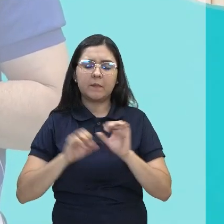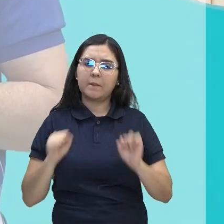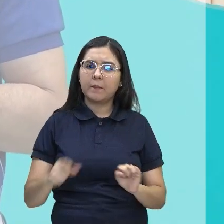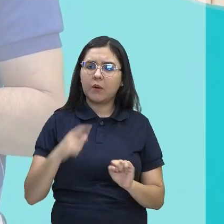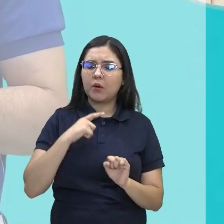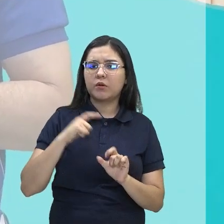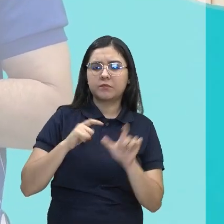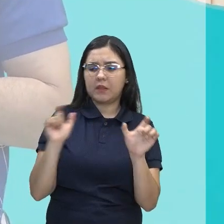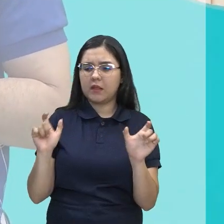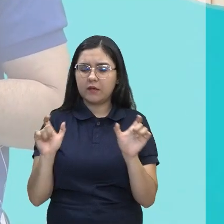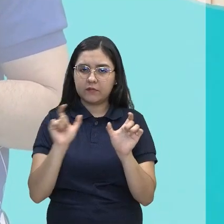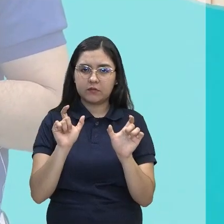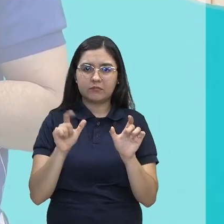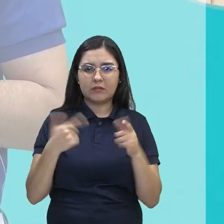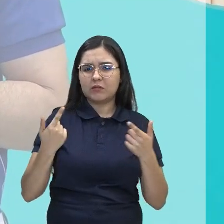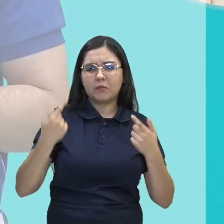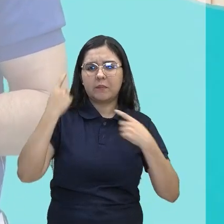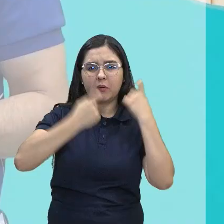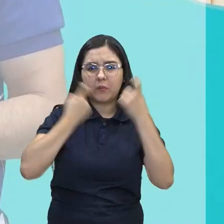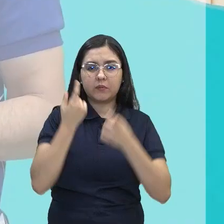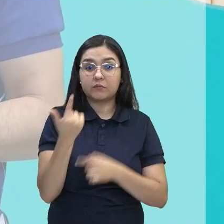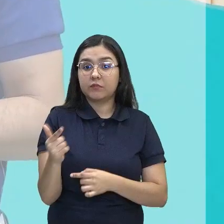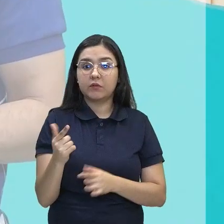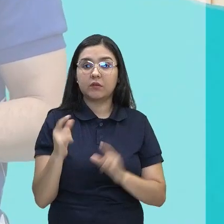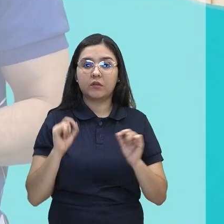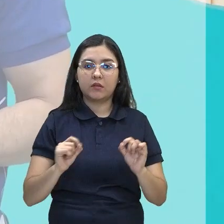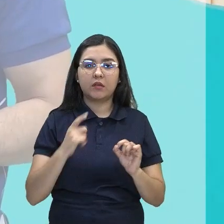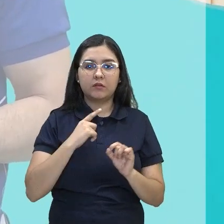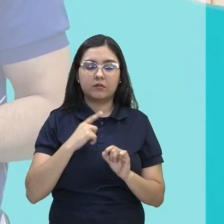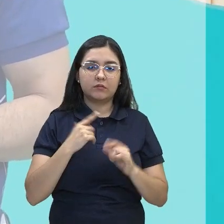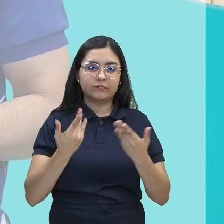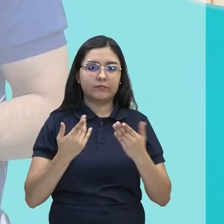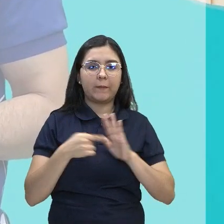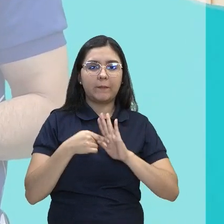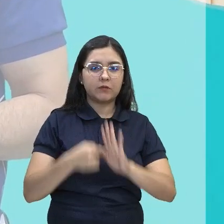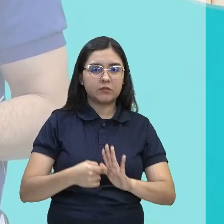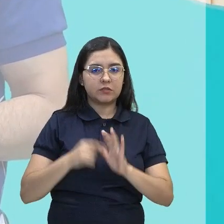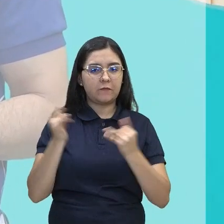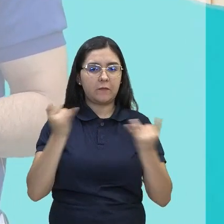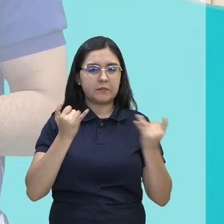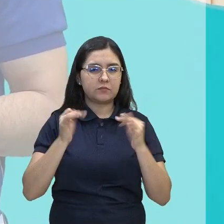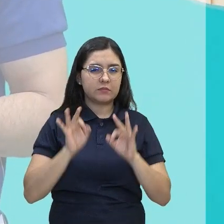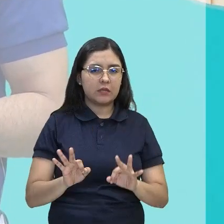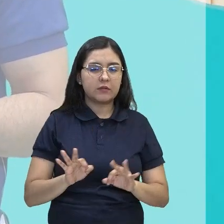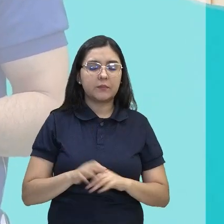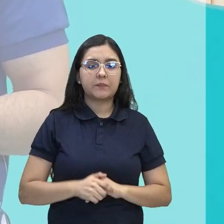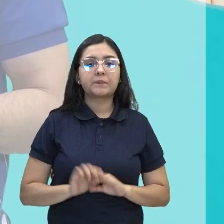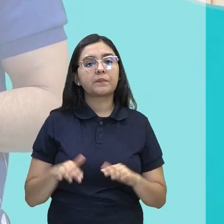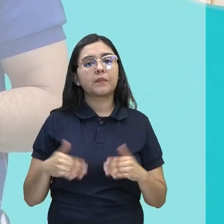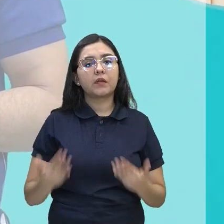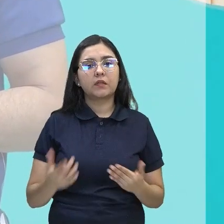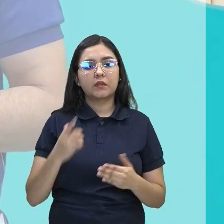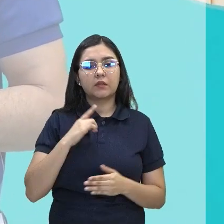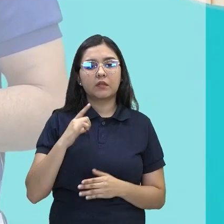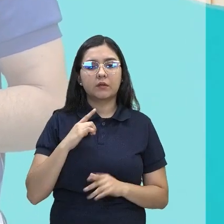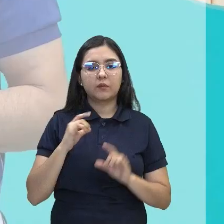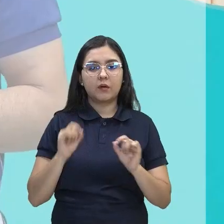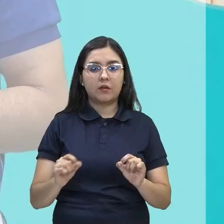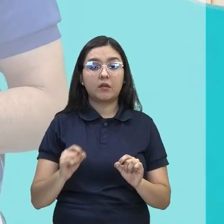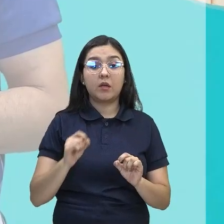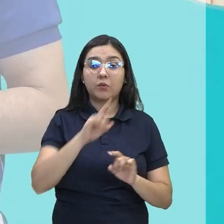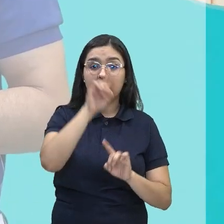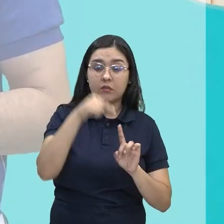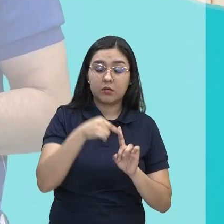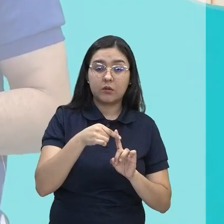de palavra, ele não tem essa preocupação em passar exatamente aquele tipo de informação, tá? Então, conotação é um texto